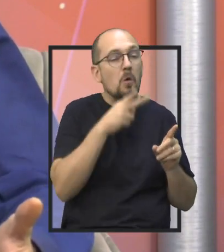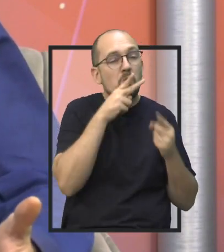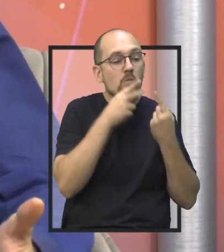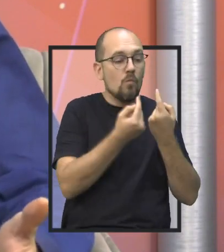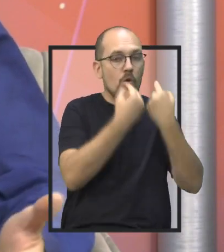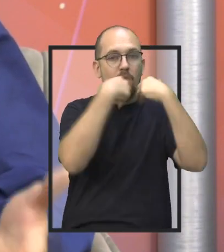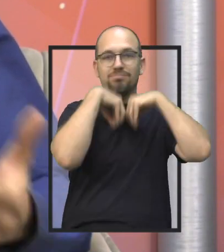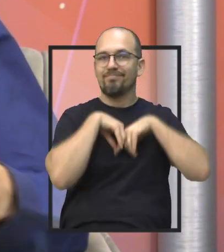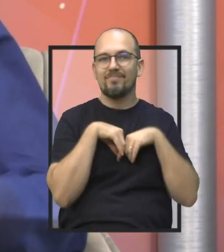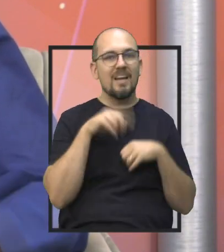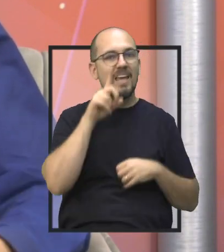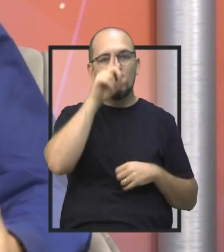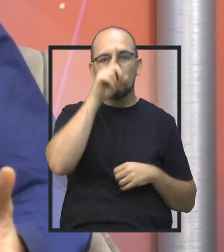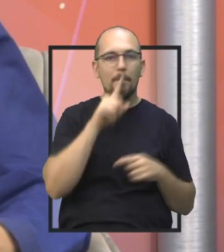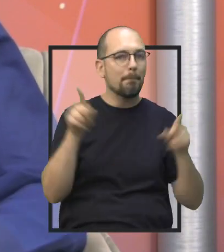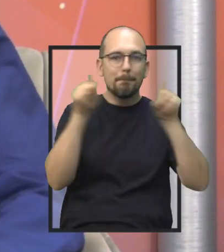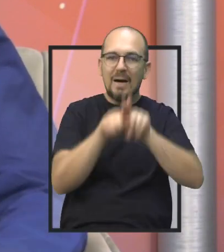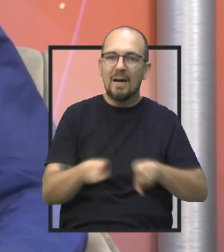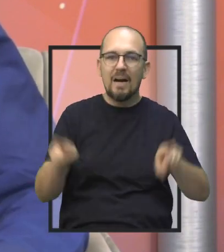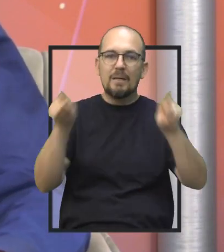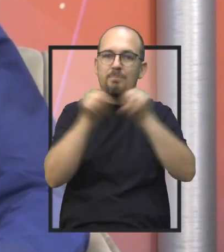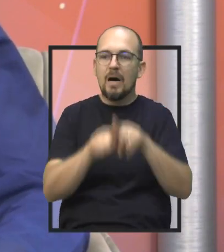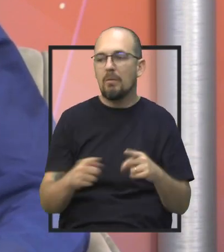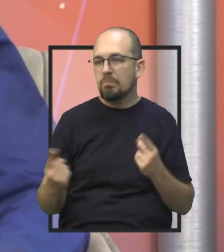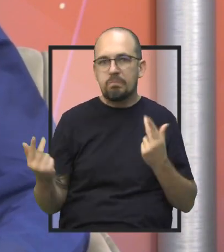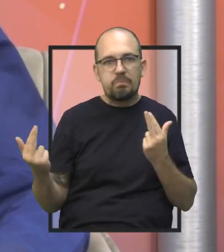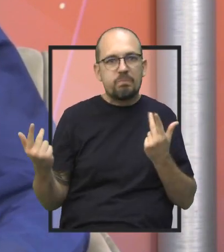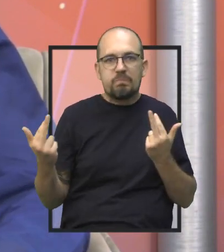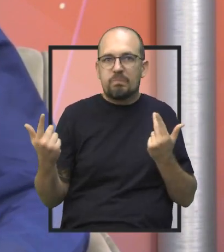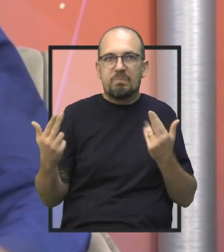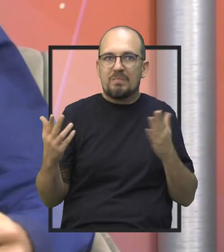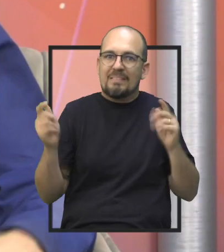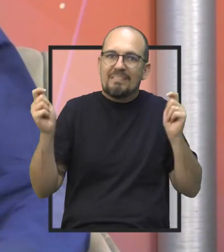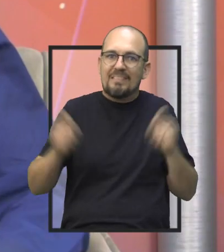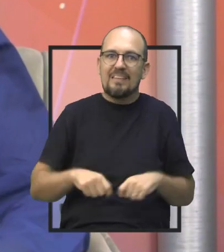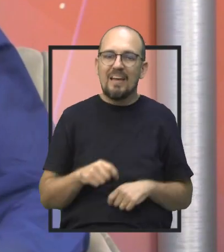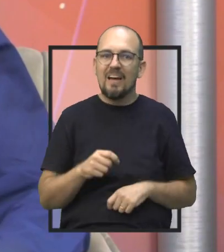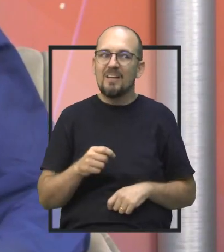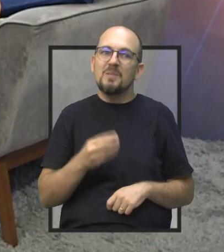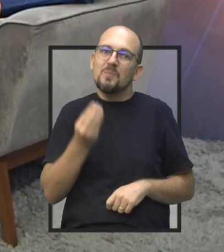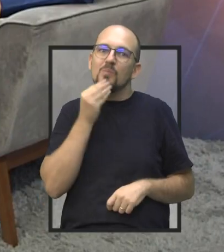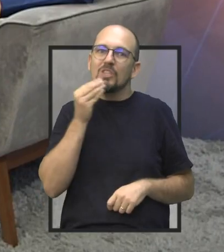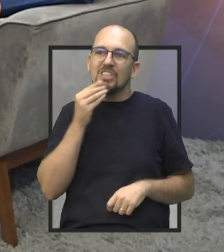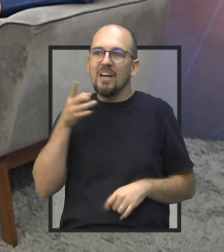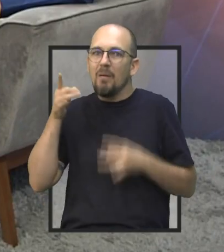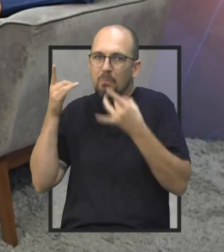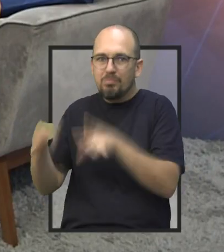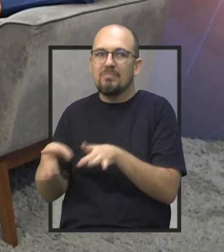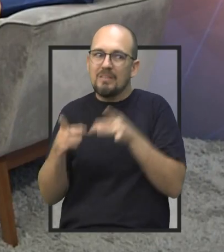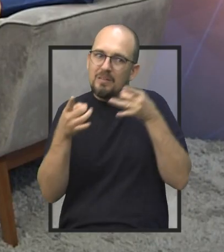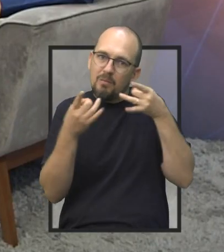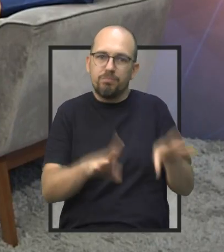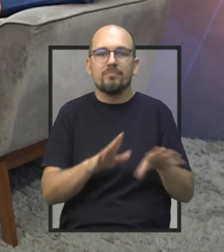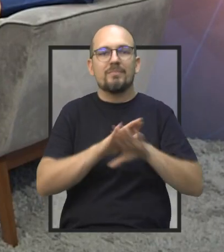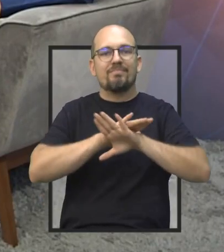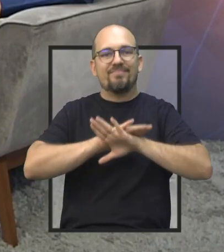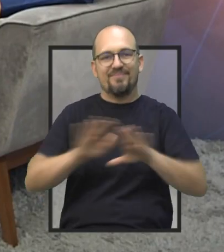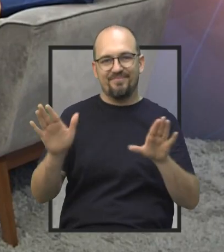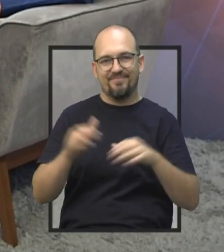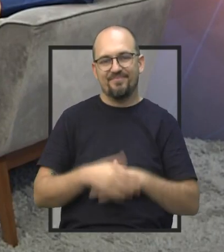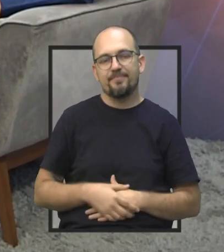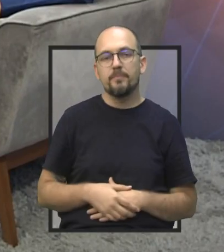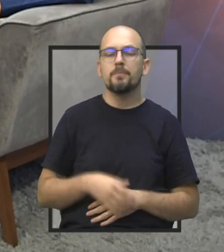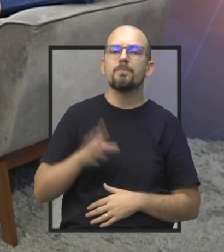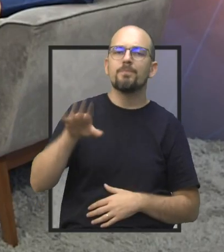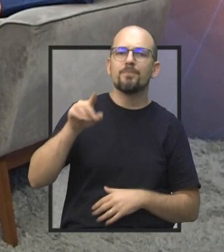de risco que já daria para ter ficado para trás. Inclusive esses